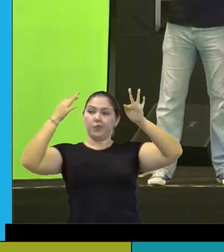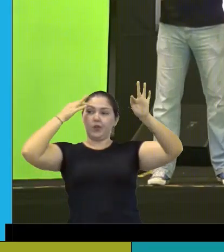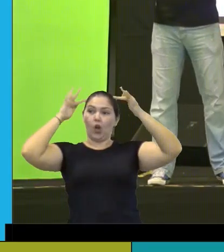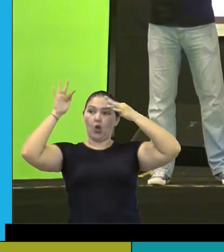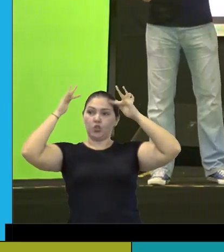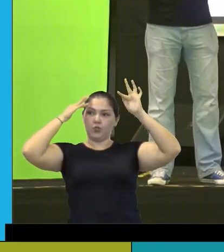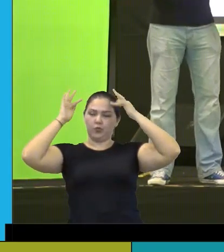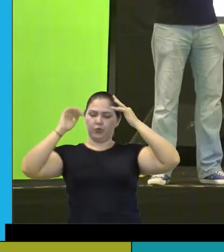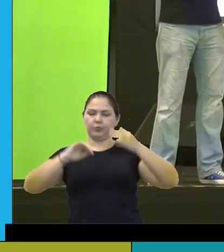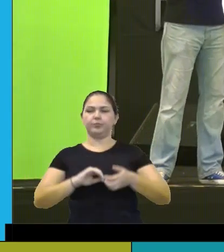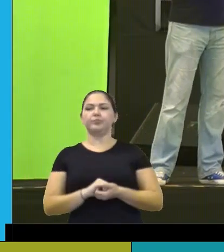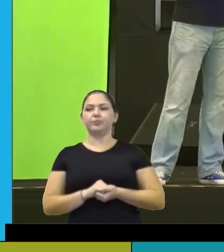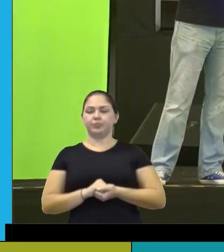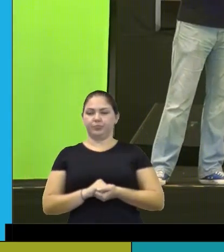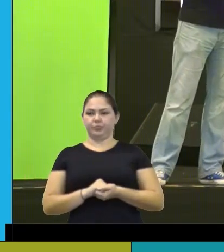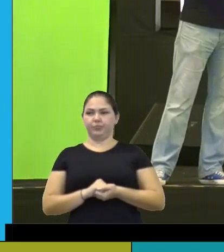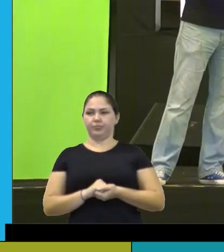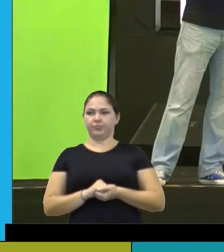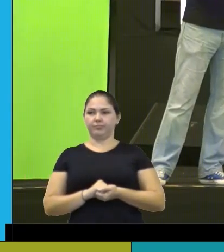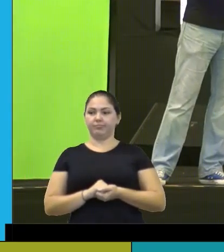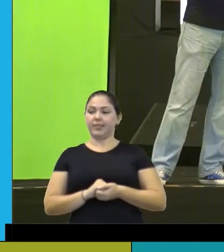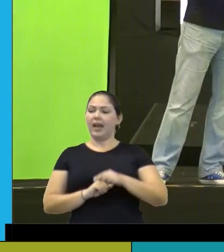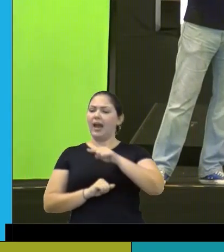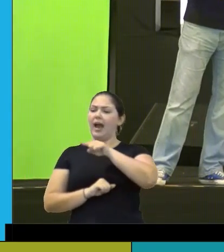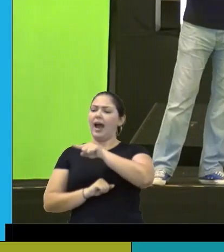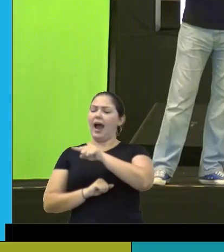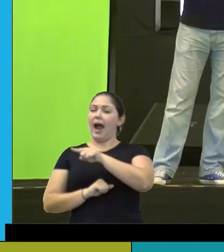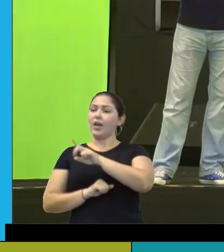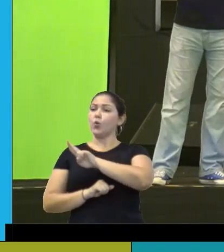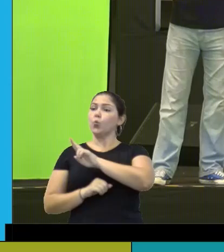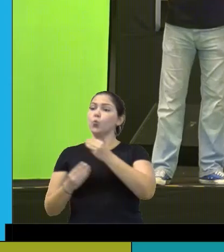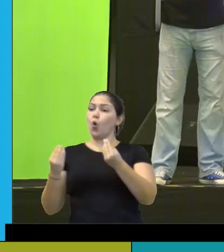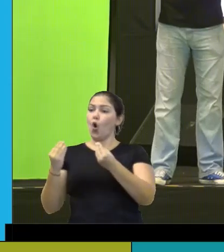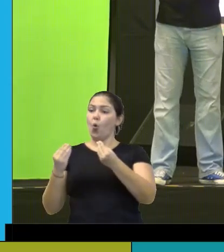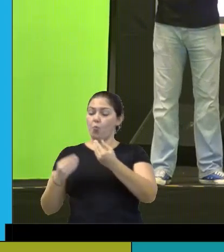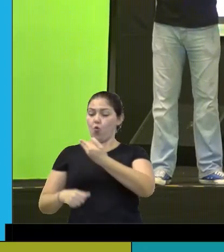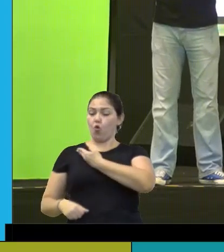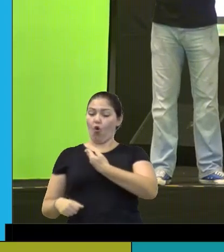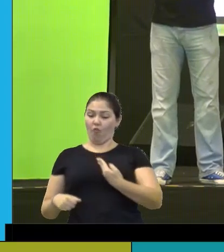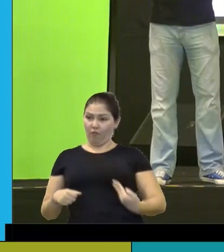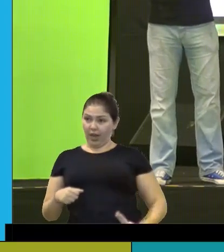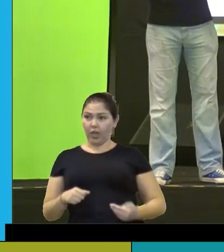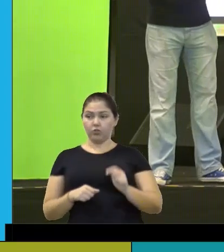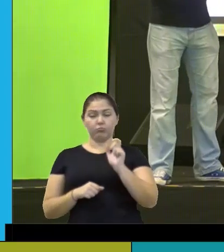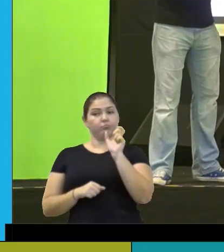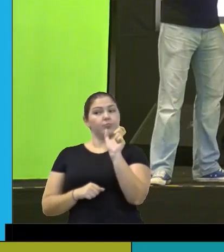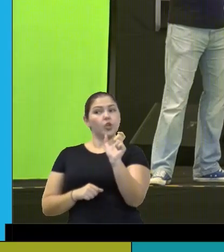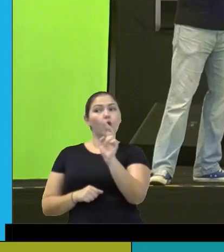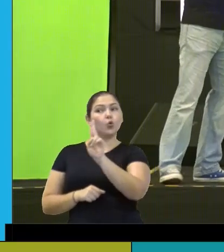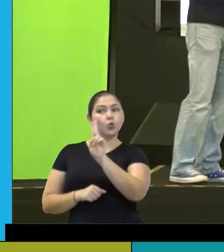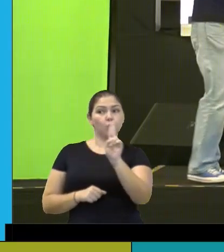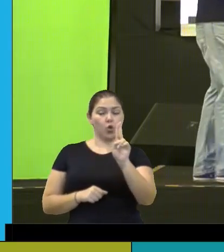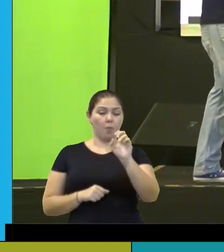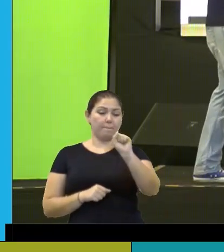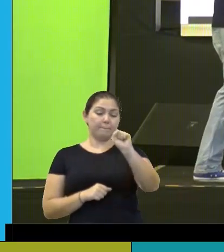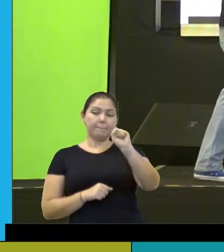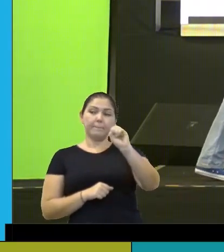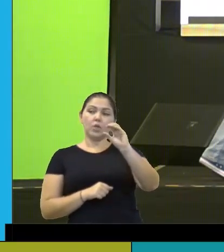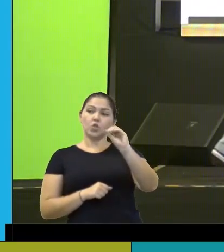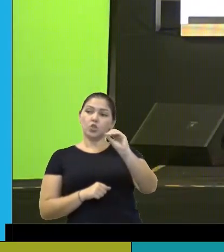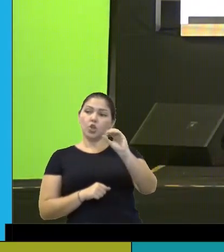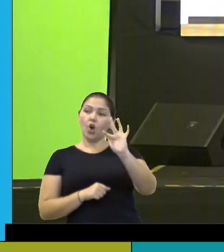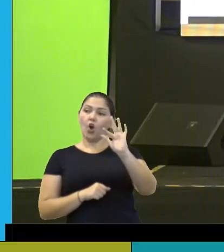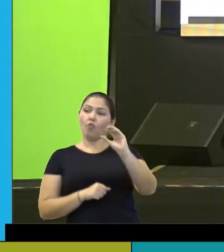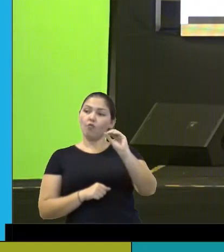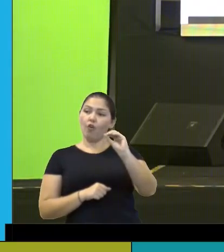batizado por Platão de sofocracia. A sofocracia, sofo do grego sabedoria, cracia